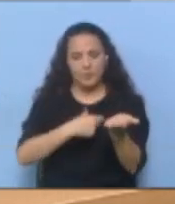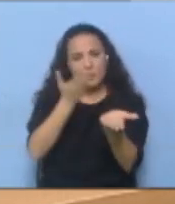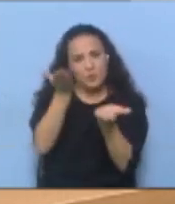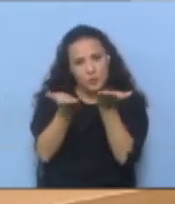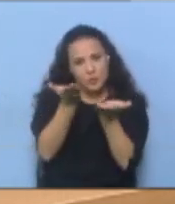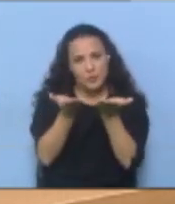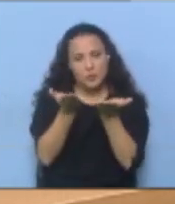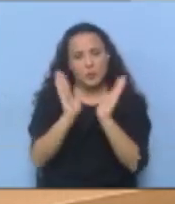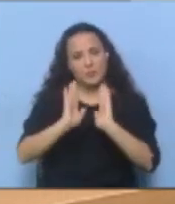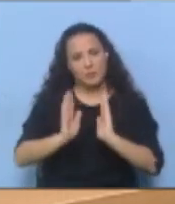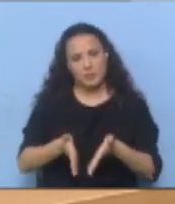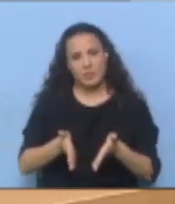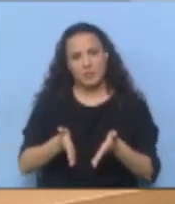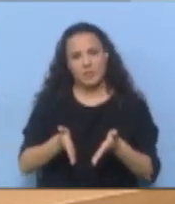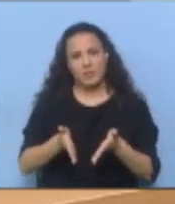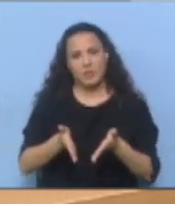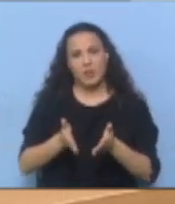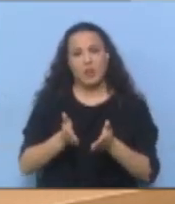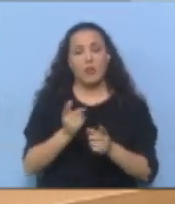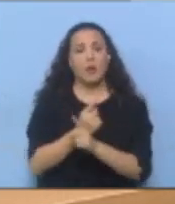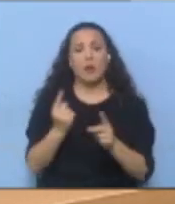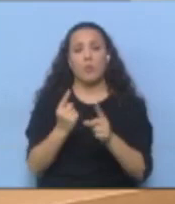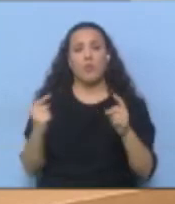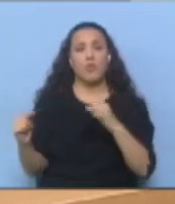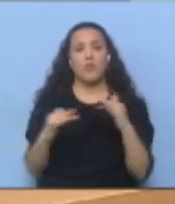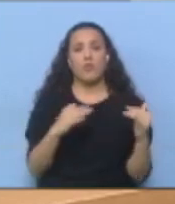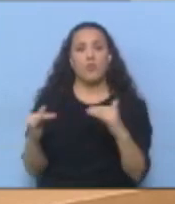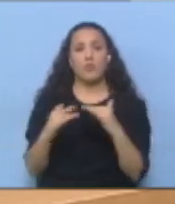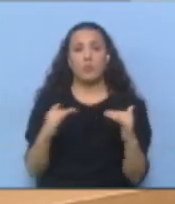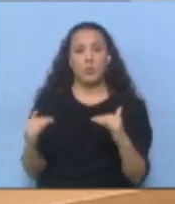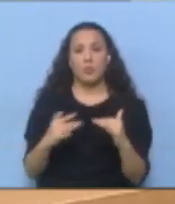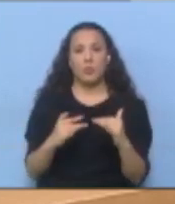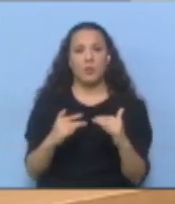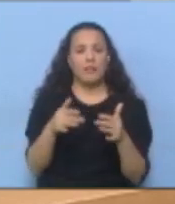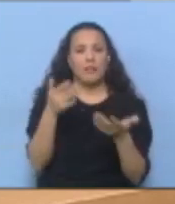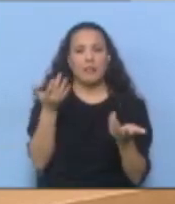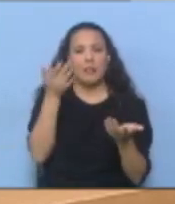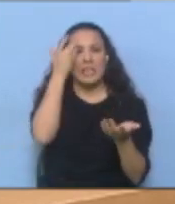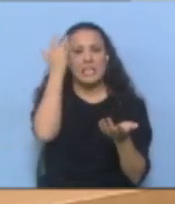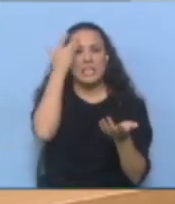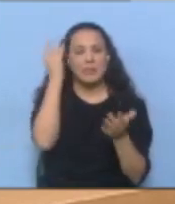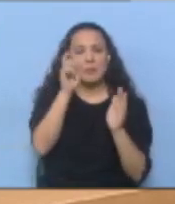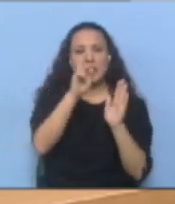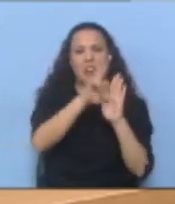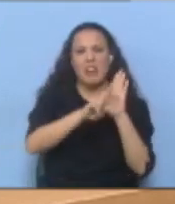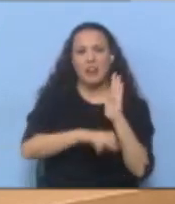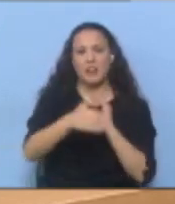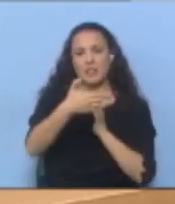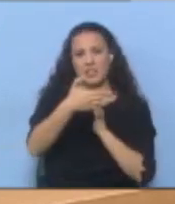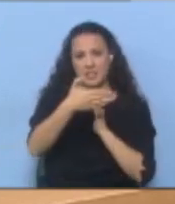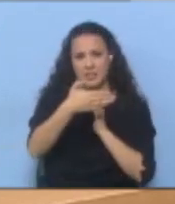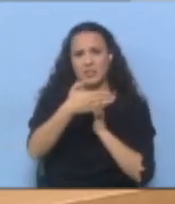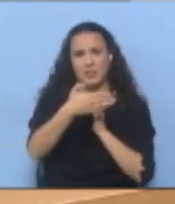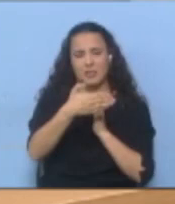interessante, porque o futebol é um jogo muitíssimo simples, tem 17 regras simplesmente, não é?